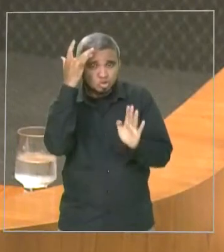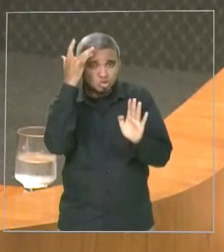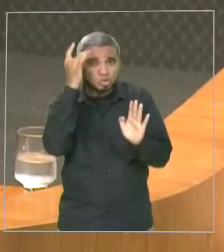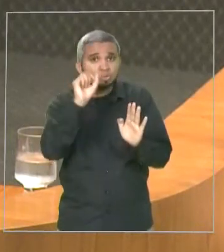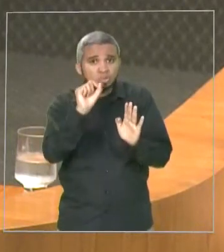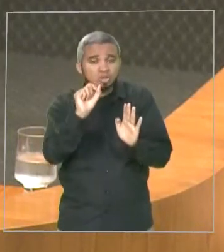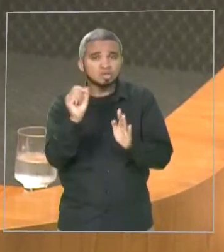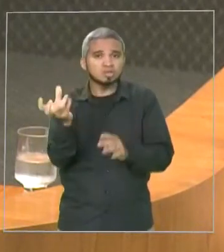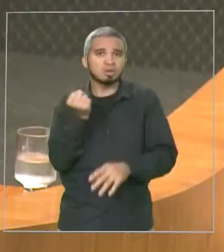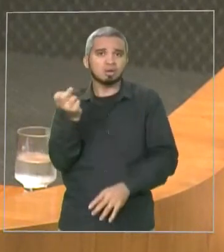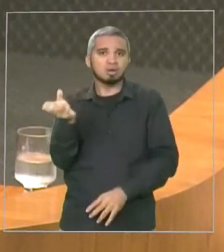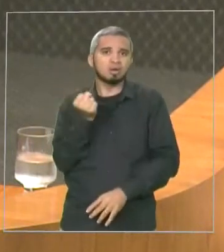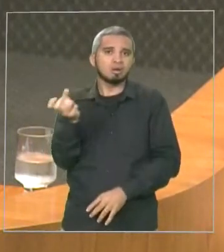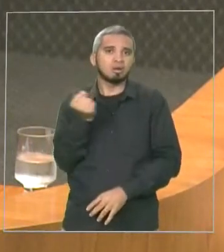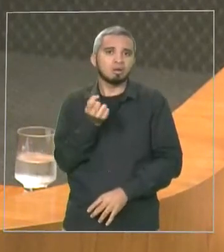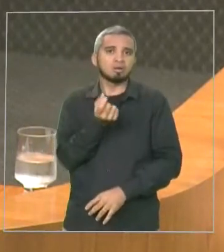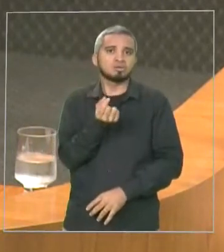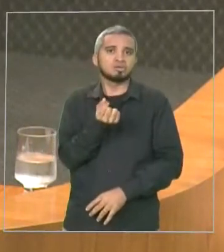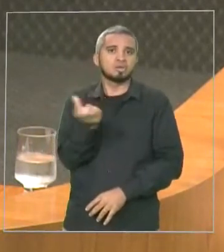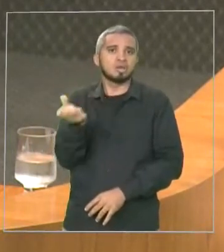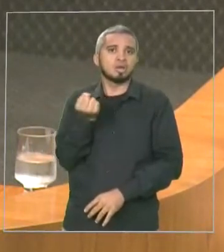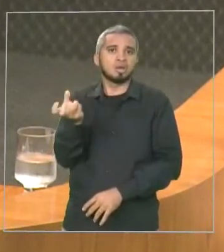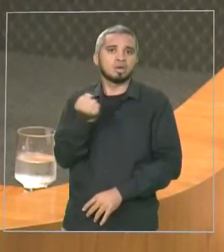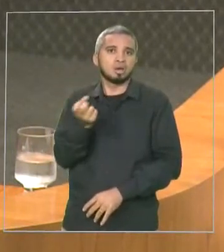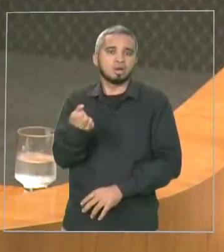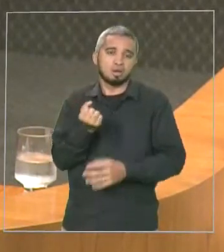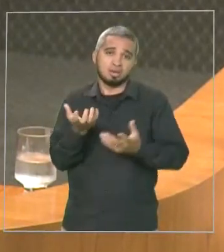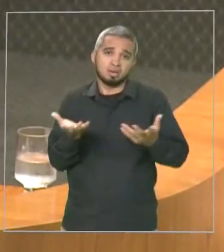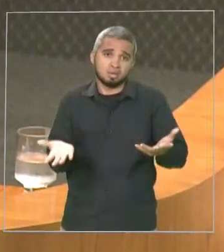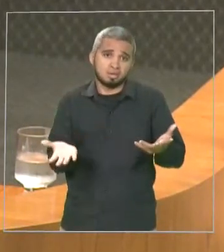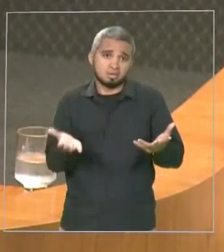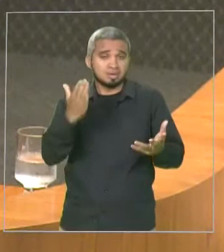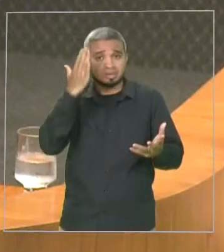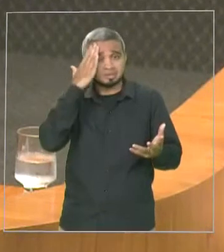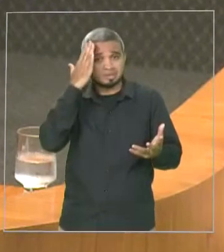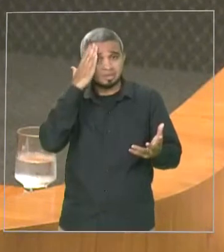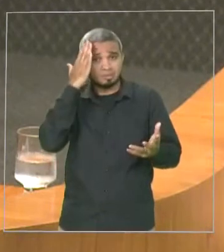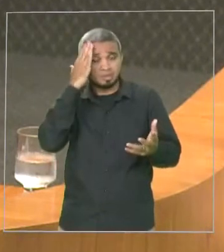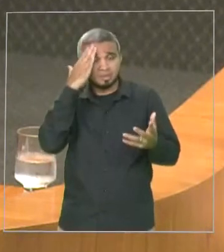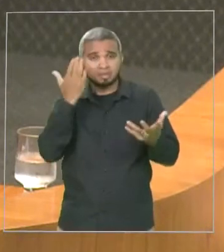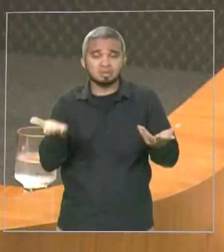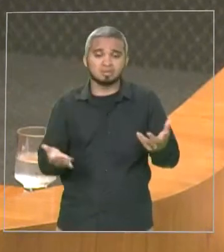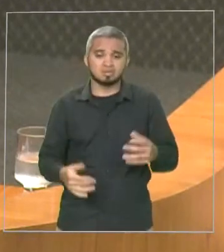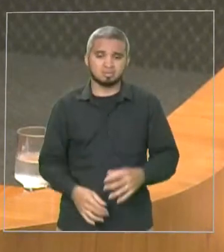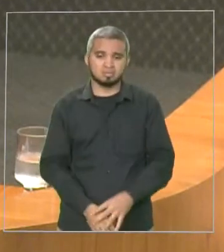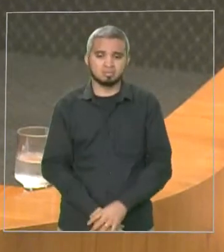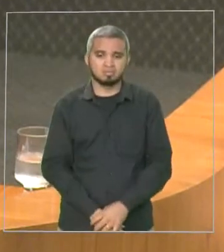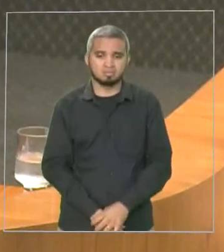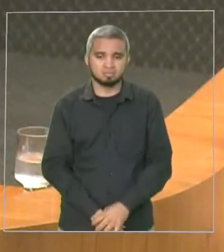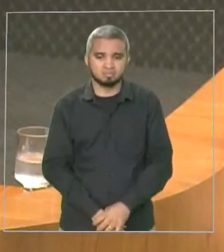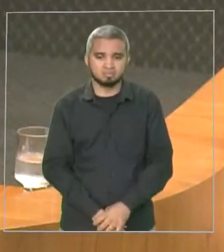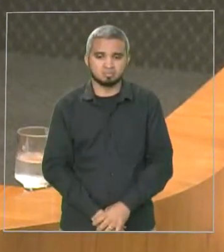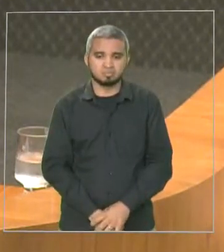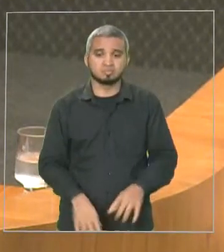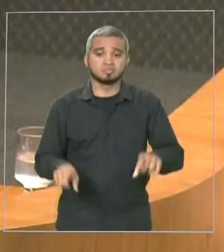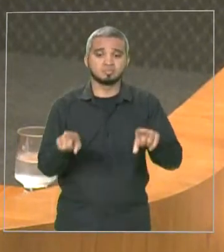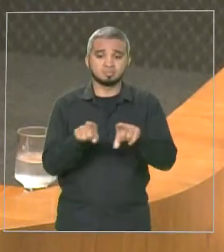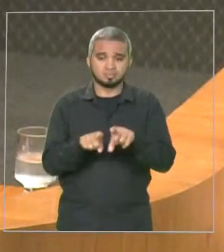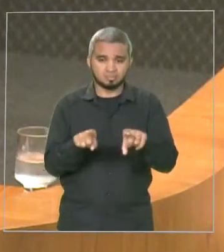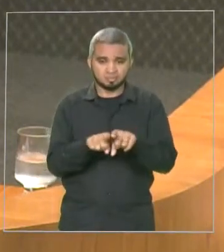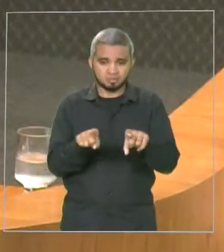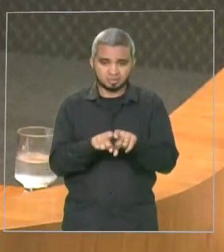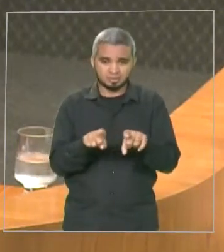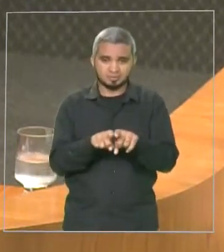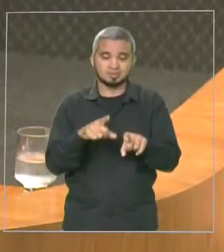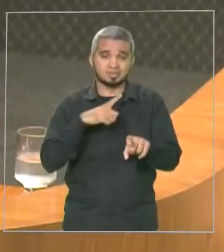estava prestando serviço na unidade a qual ele deveria estar. E aqui também uma outra coisa